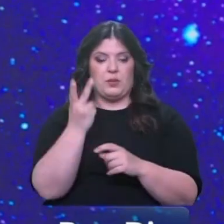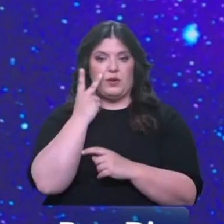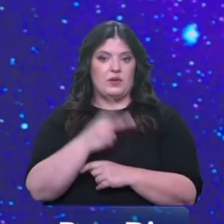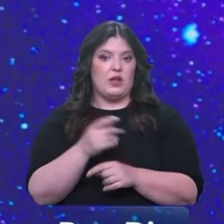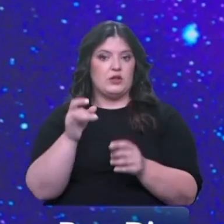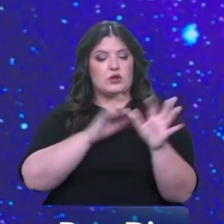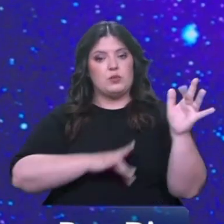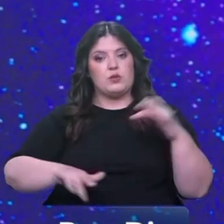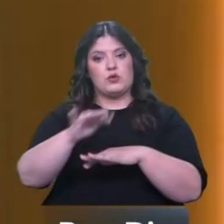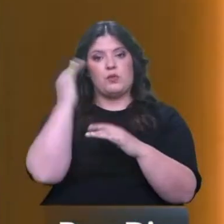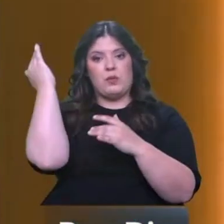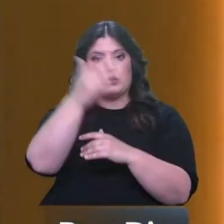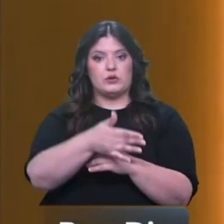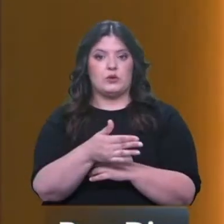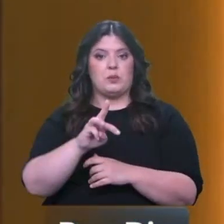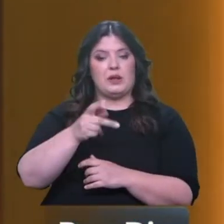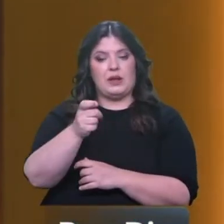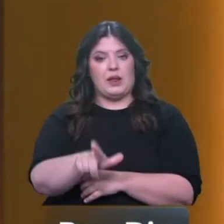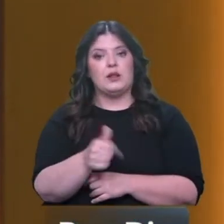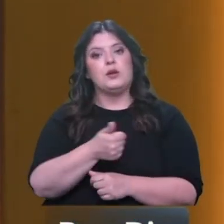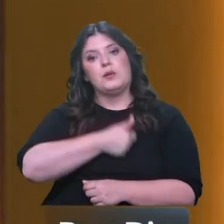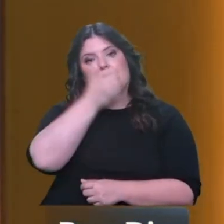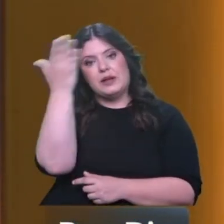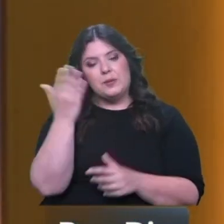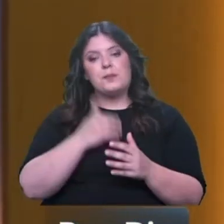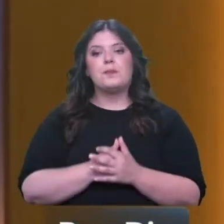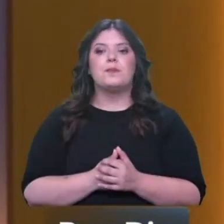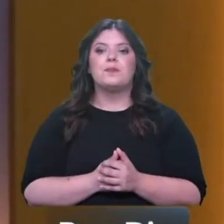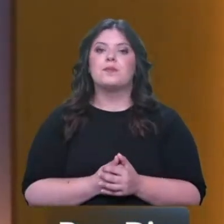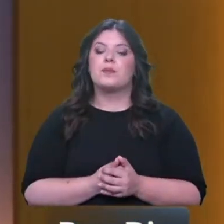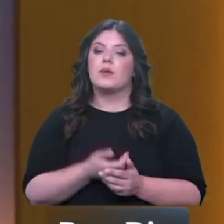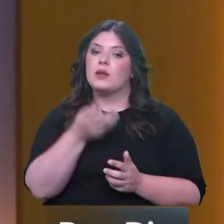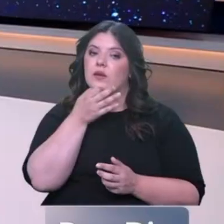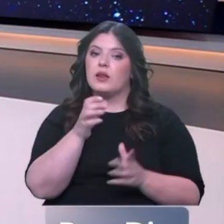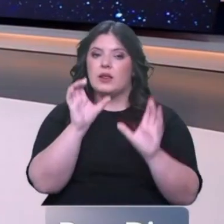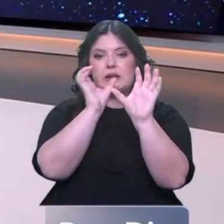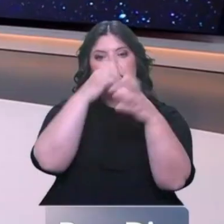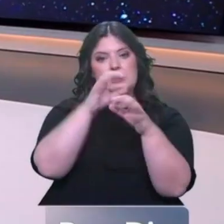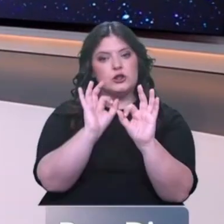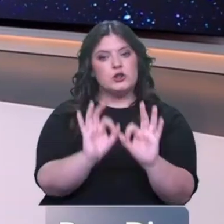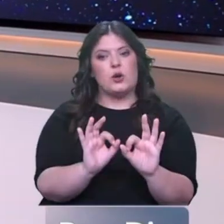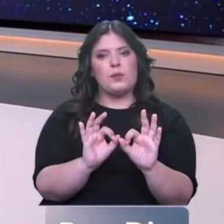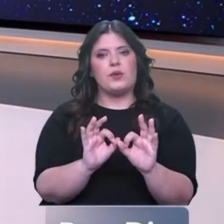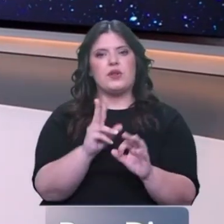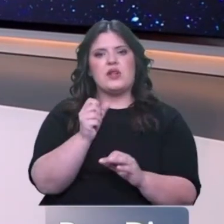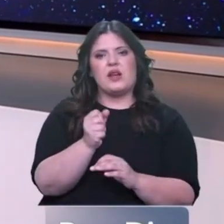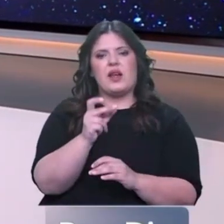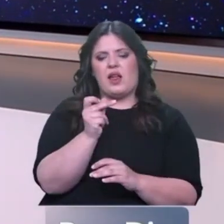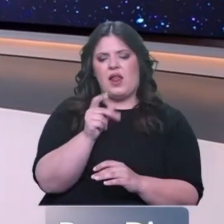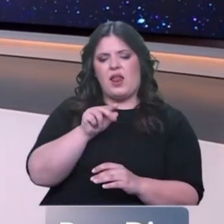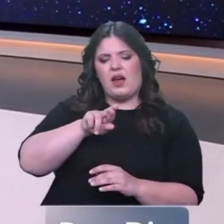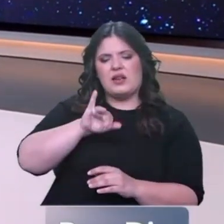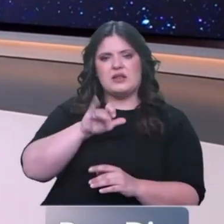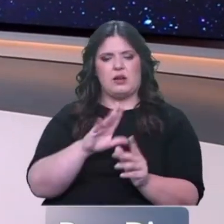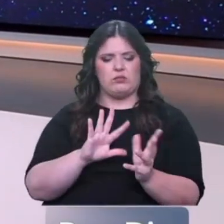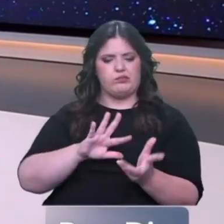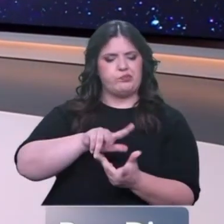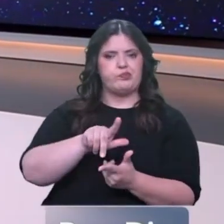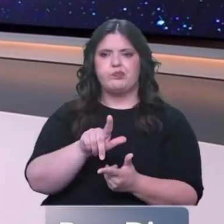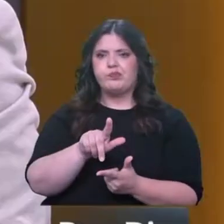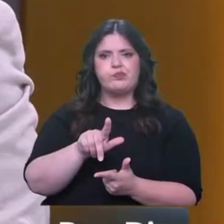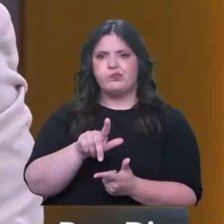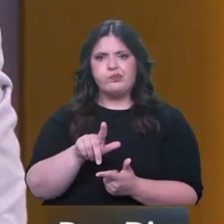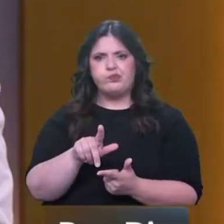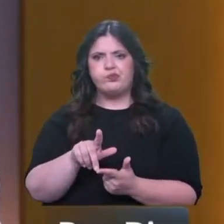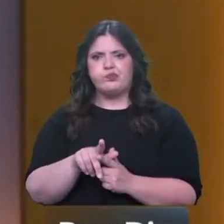pelo espaço com o Miguel Gonçalves. E Miguel, muito bom dia. Falamos então deste telescópio e desta galáxia que não está a rodar. Sim,